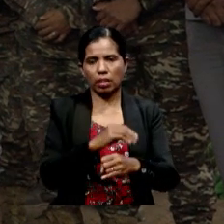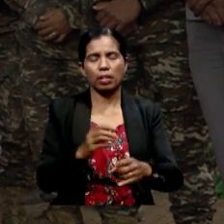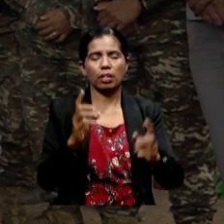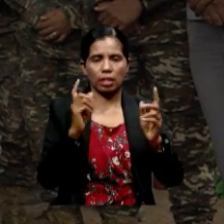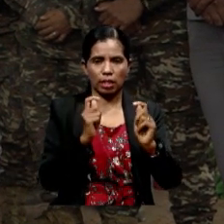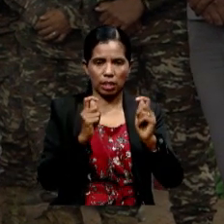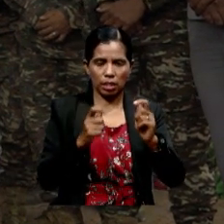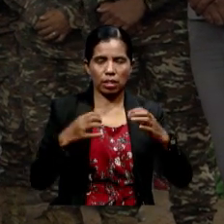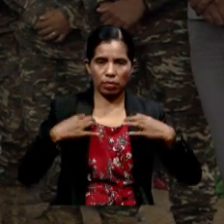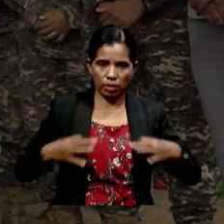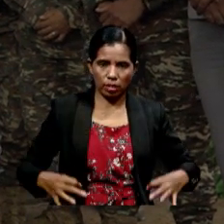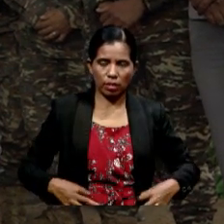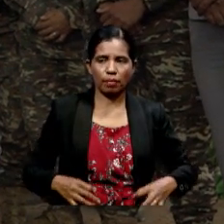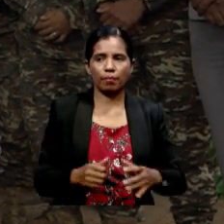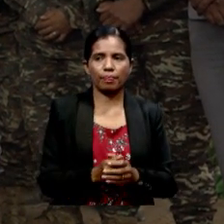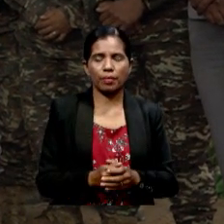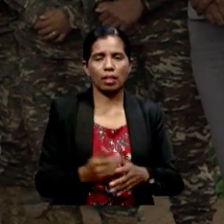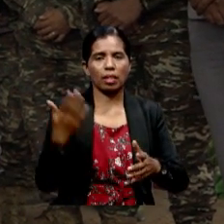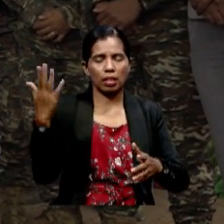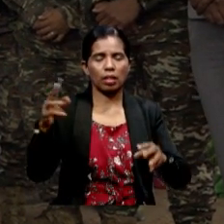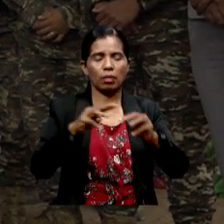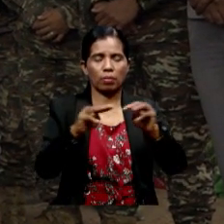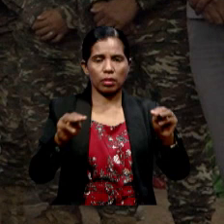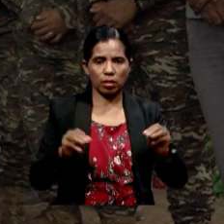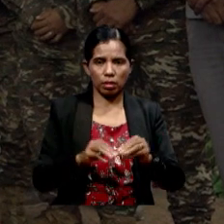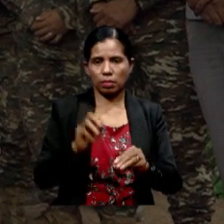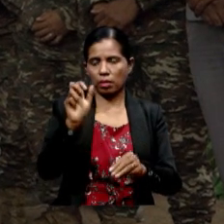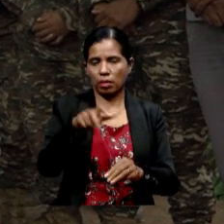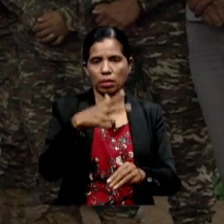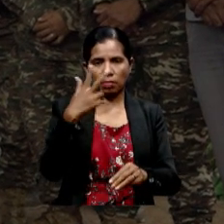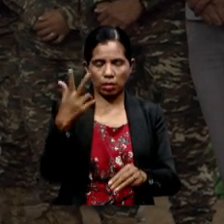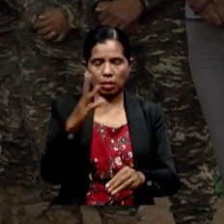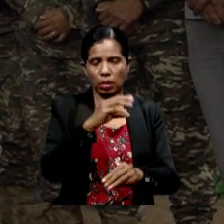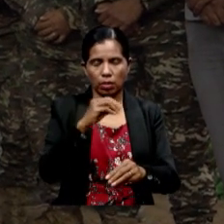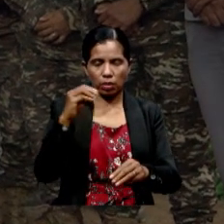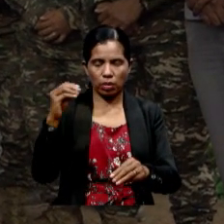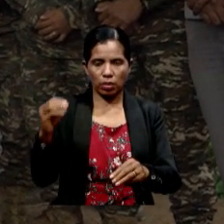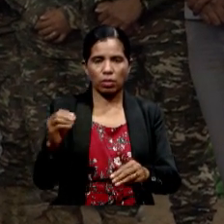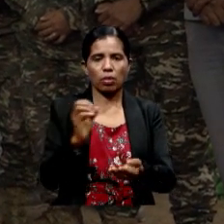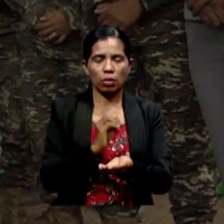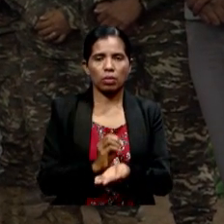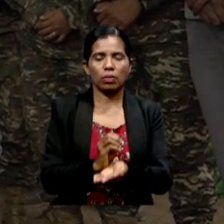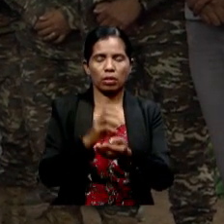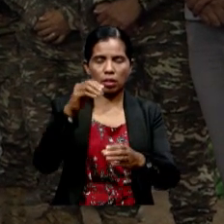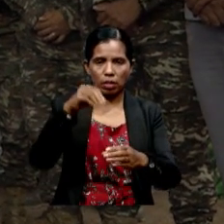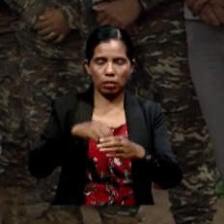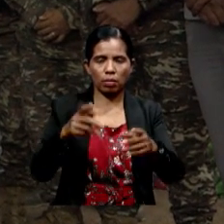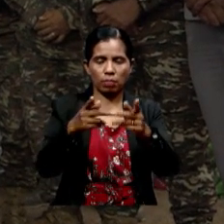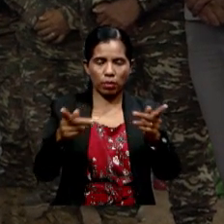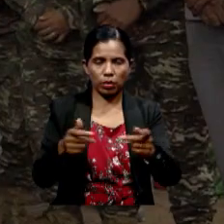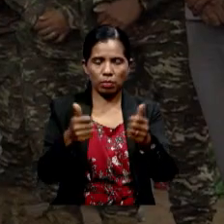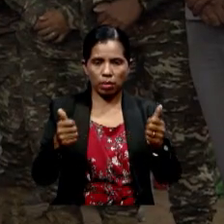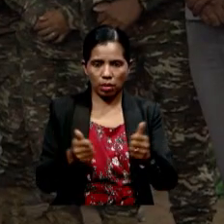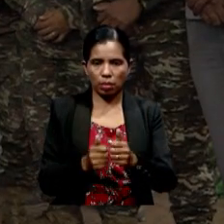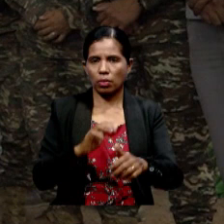físico. Ia município Sanungu Resintolu no raioa inclui postos administrativos